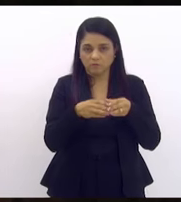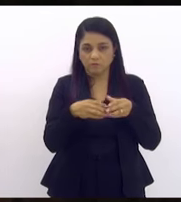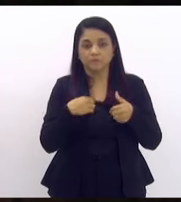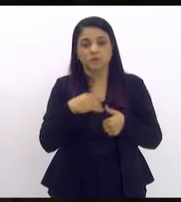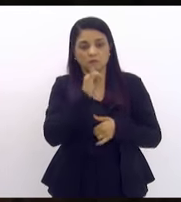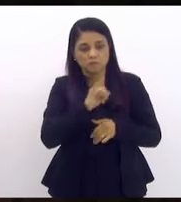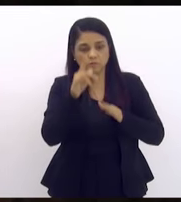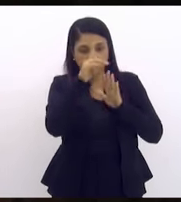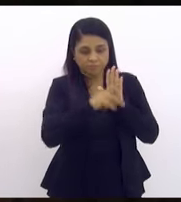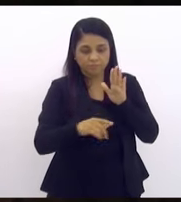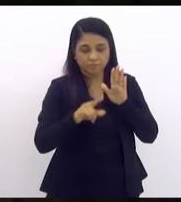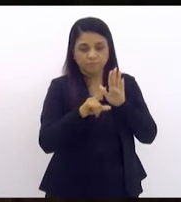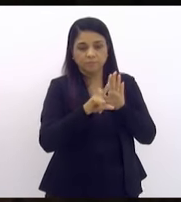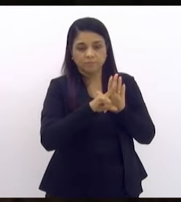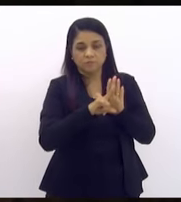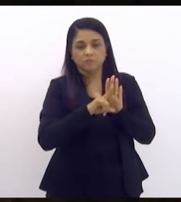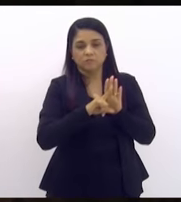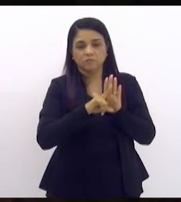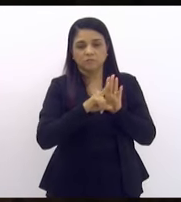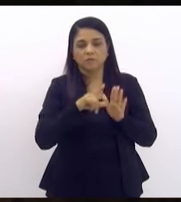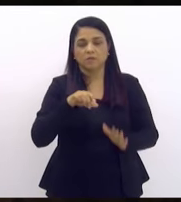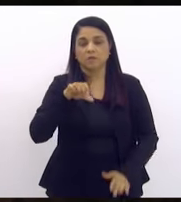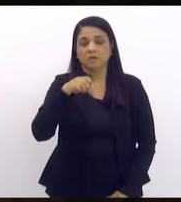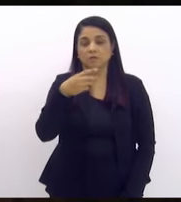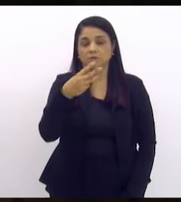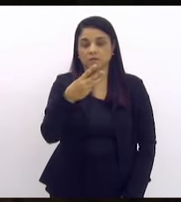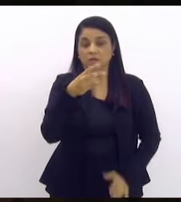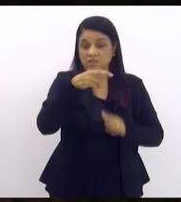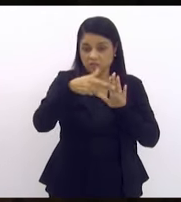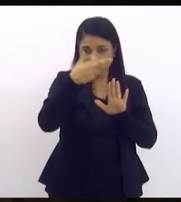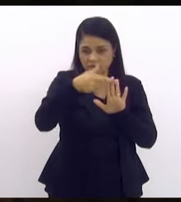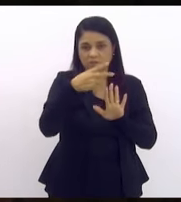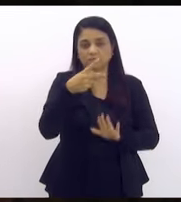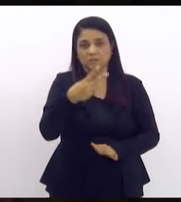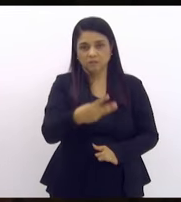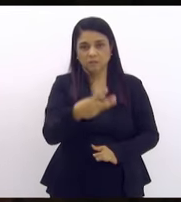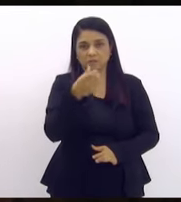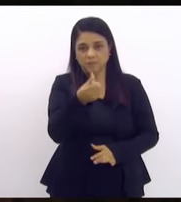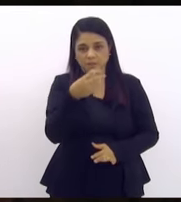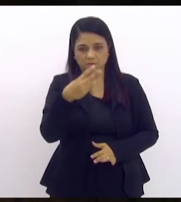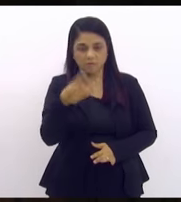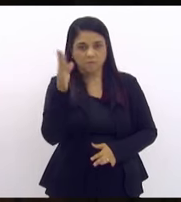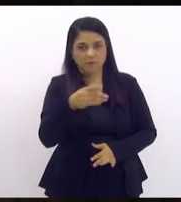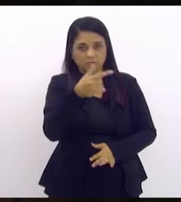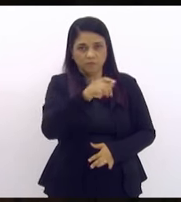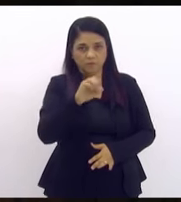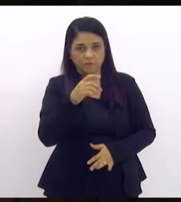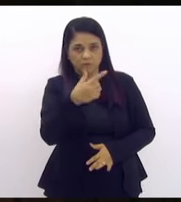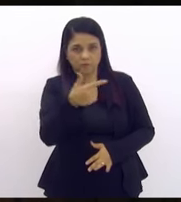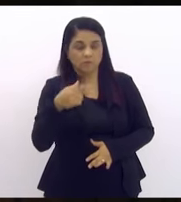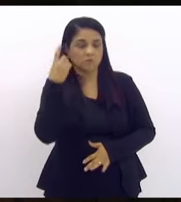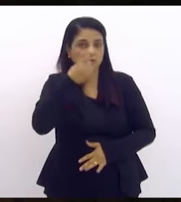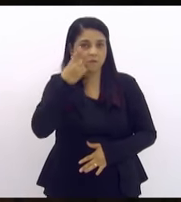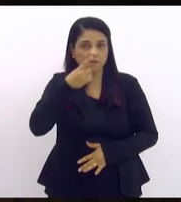Anuncio em primeira discussão o projeto de resolução 363 de 23, de autoria do deputado Guilherme